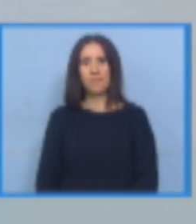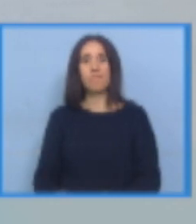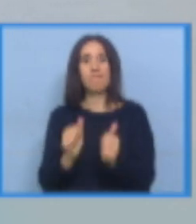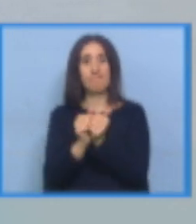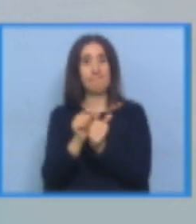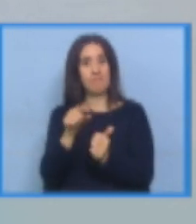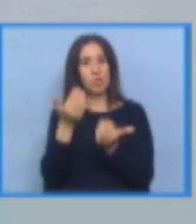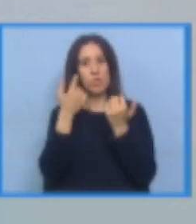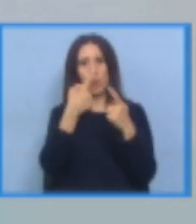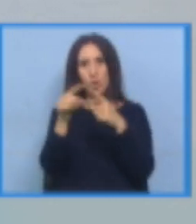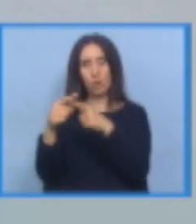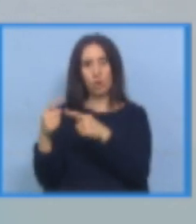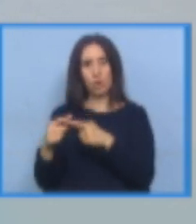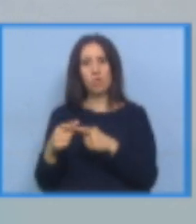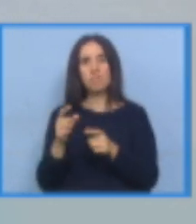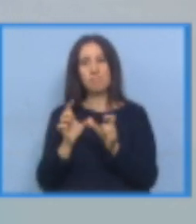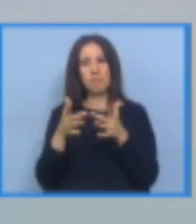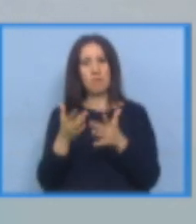Acompanhe estas e outras notícias em